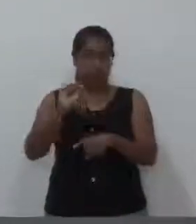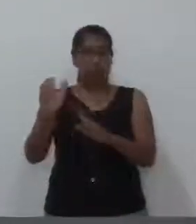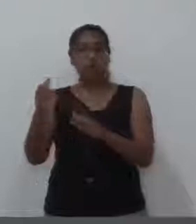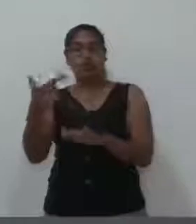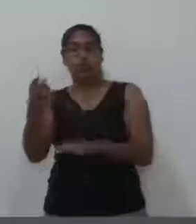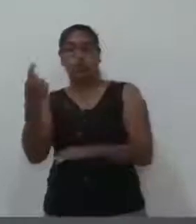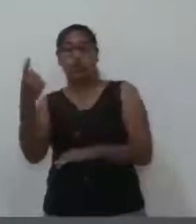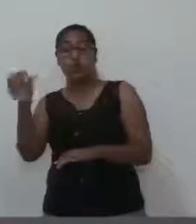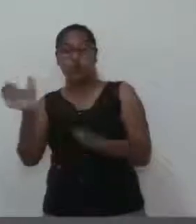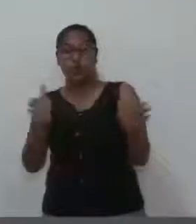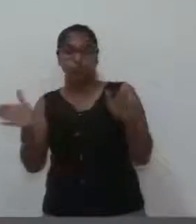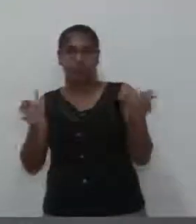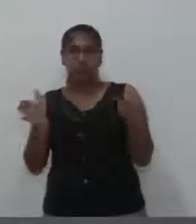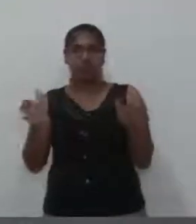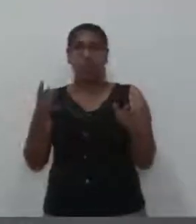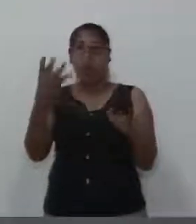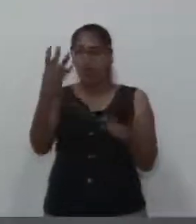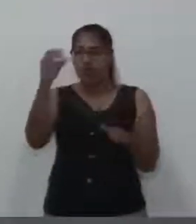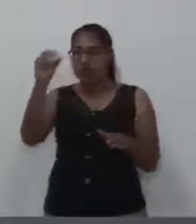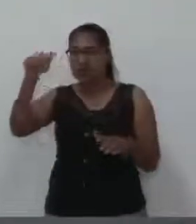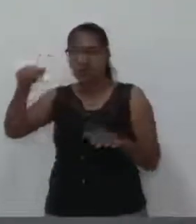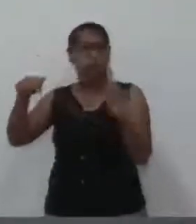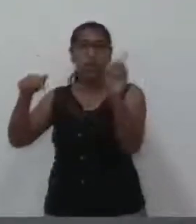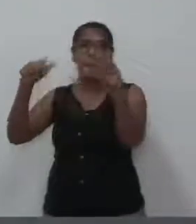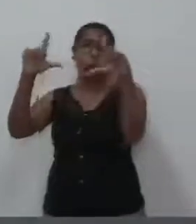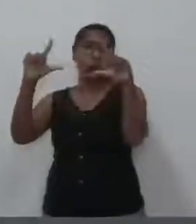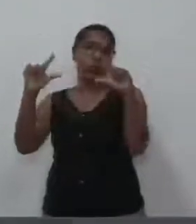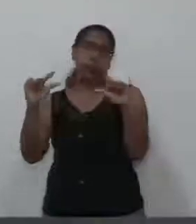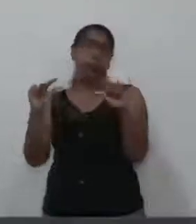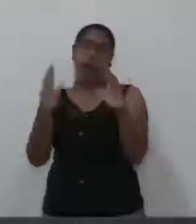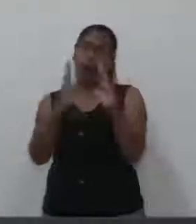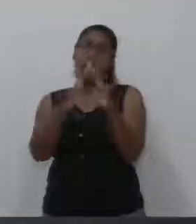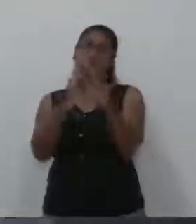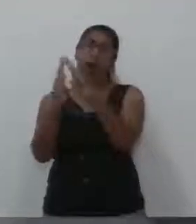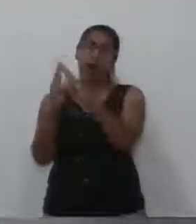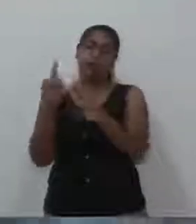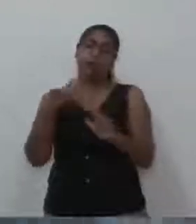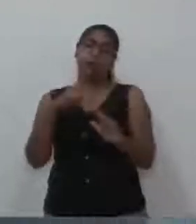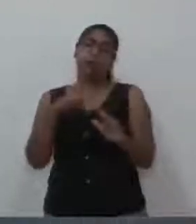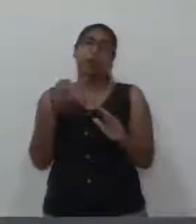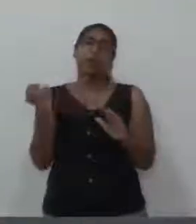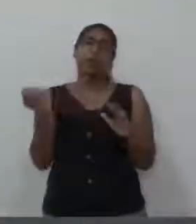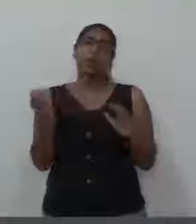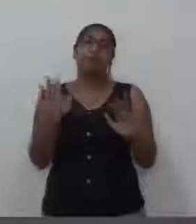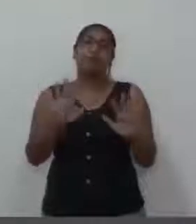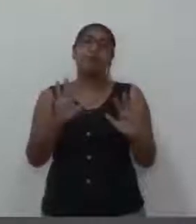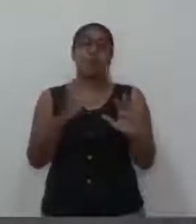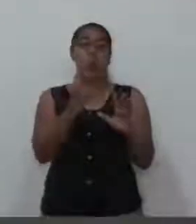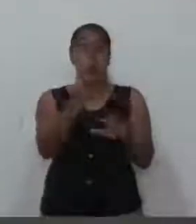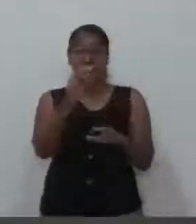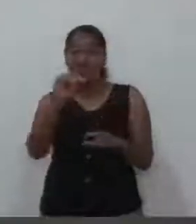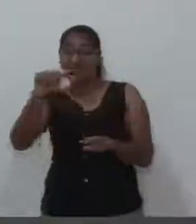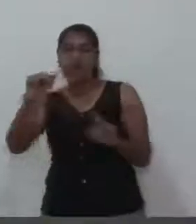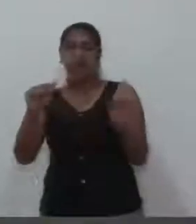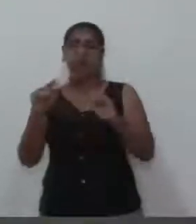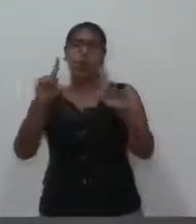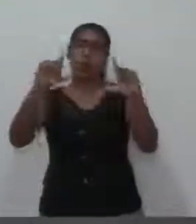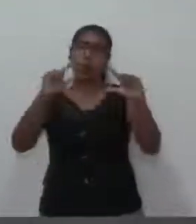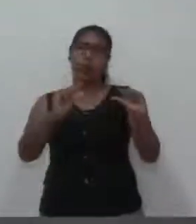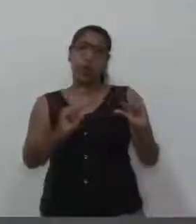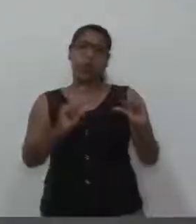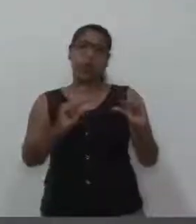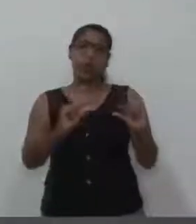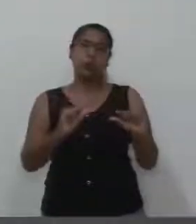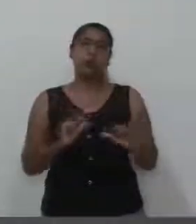colocadas novas, não é? Então, só para entender que o crescimento foi menor, esse é o termo que eu quero colocar, não é? É acumulativo, óbvio, mas o crescimento foi